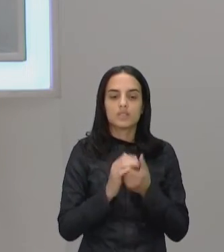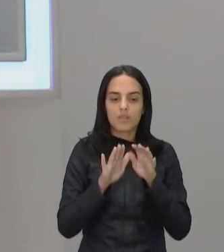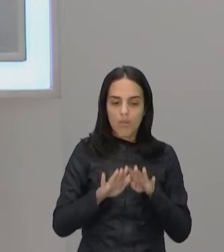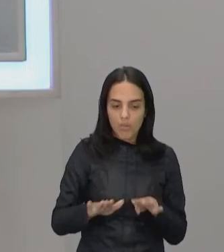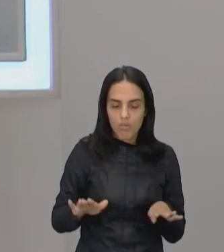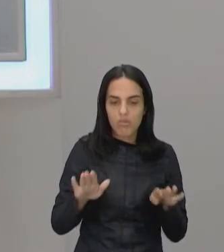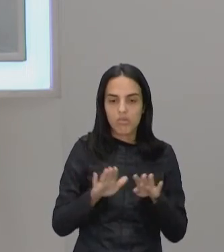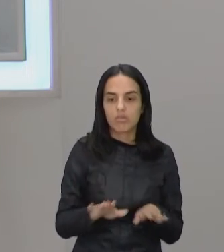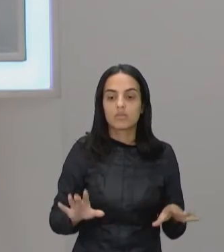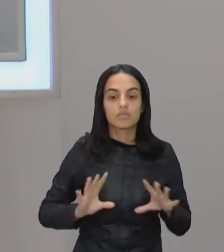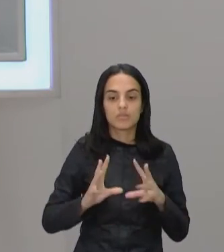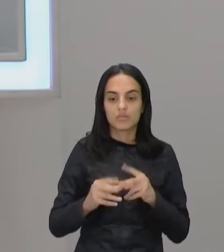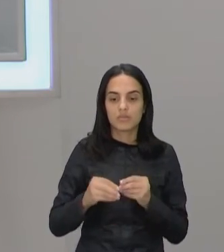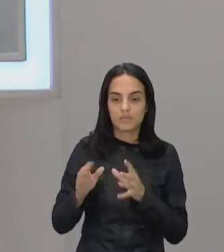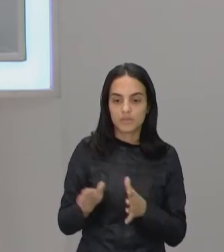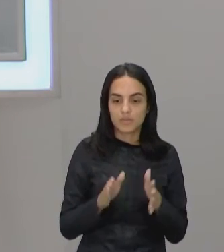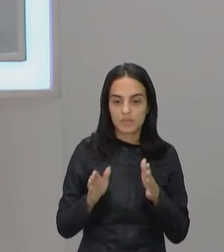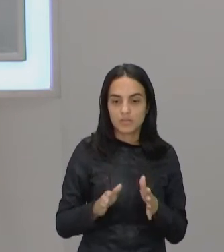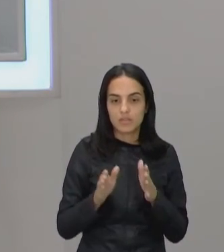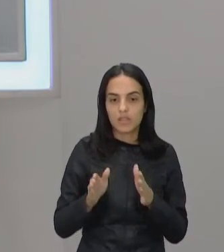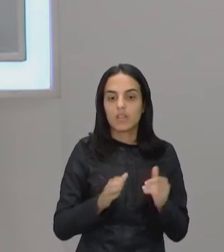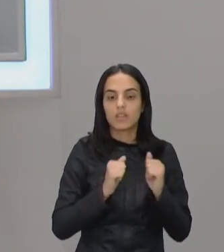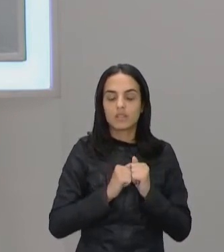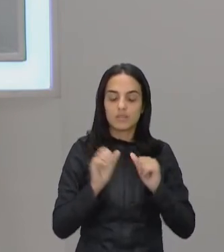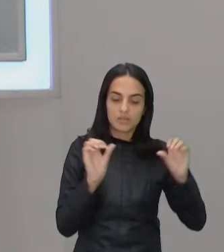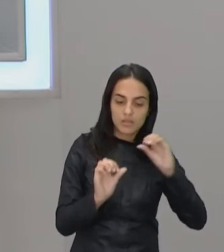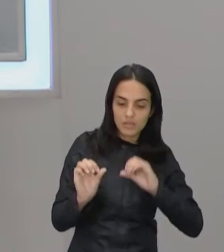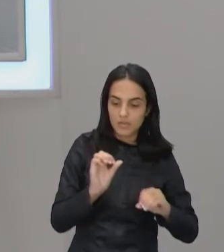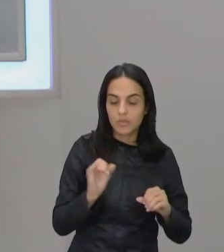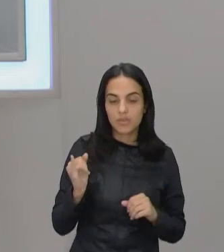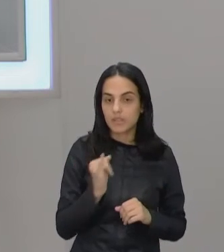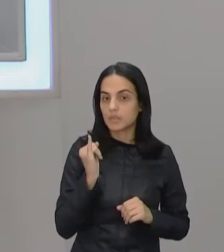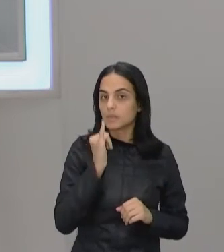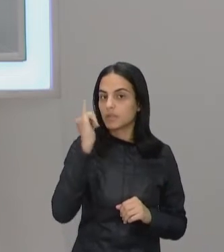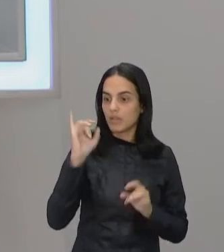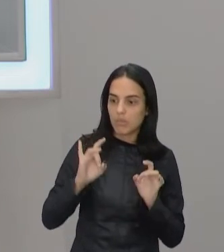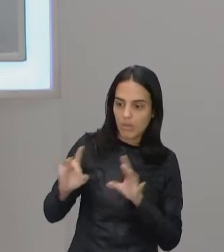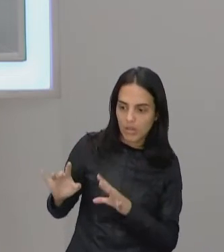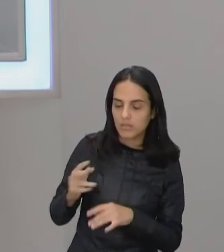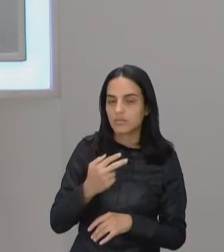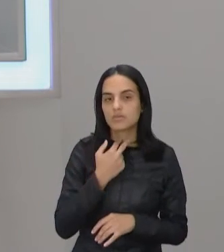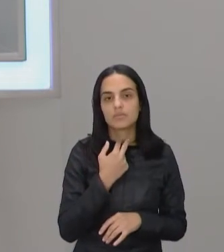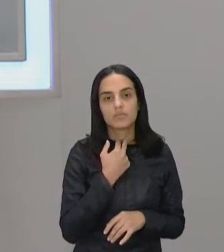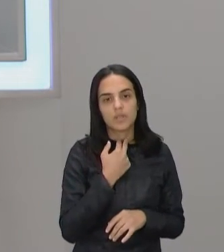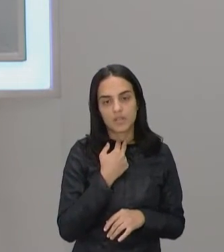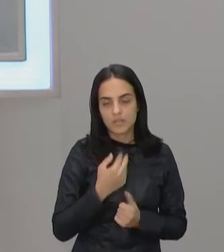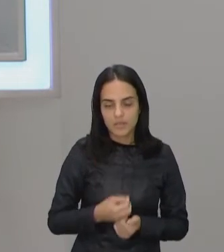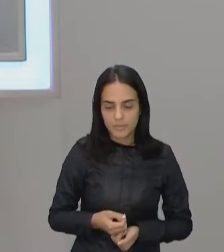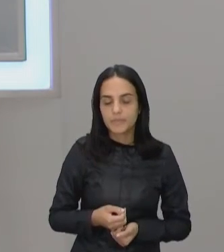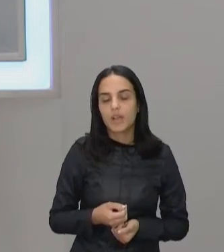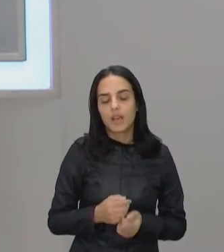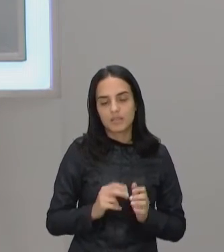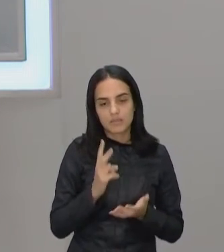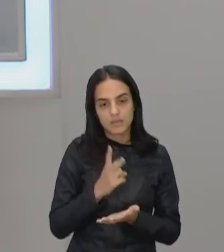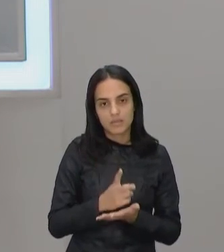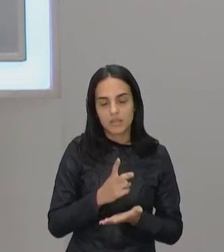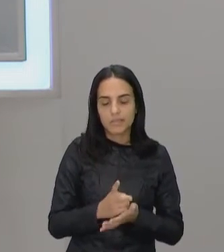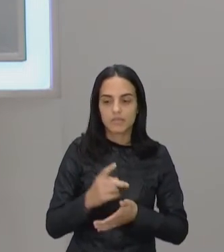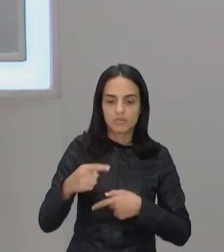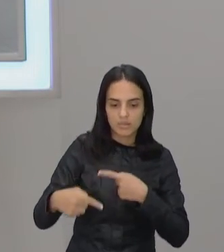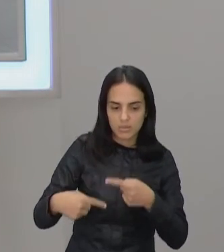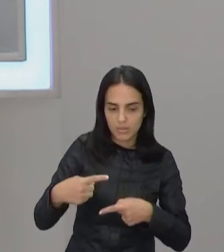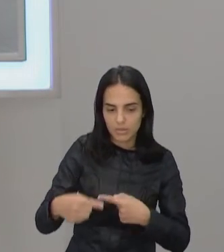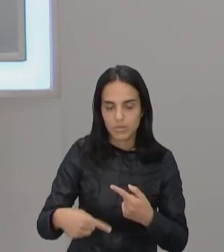neutralização, certo? São processos químicos necessários e indispensáveis para que eles sejam colocados em circulação